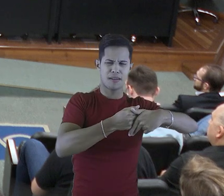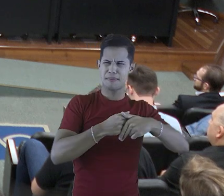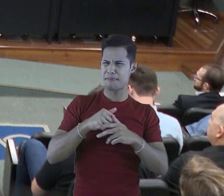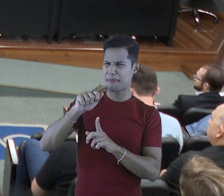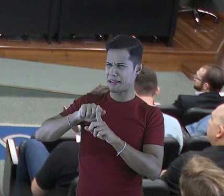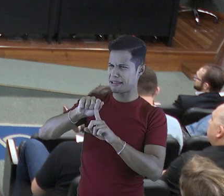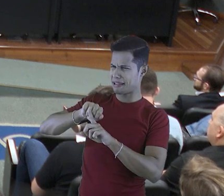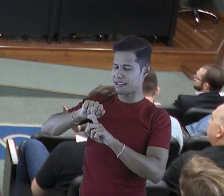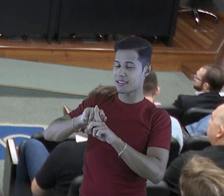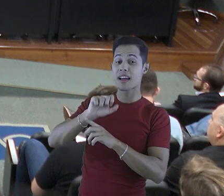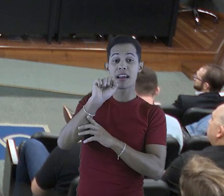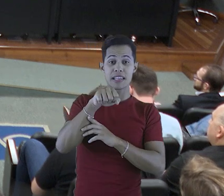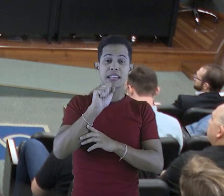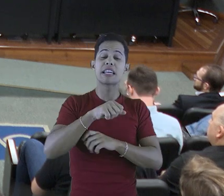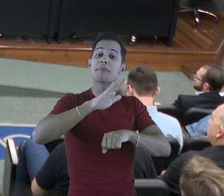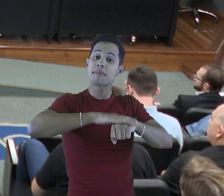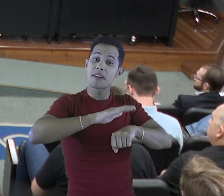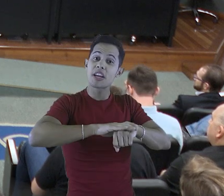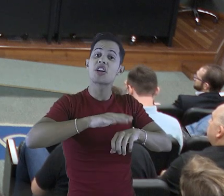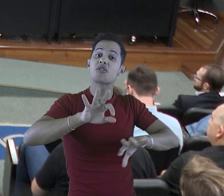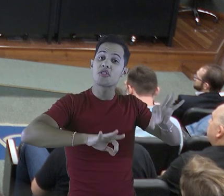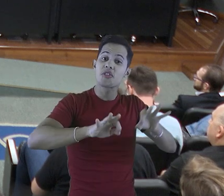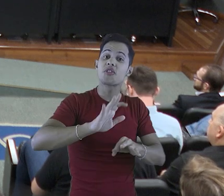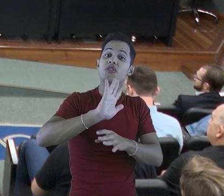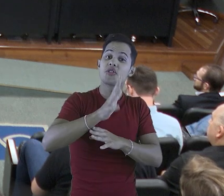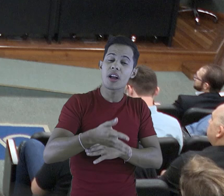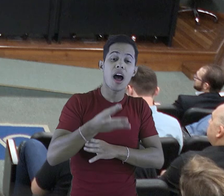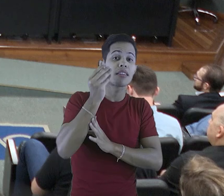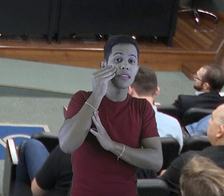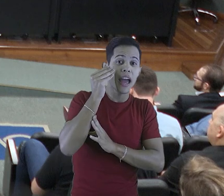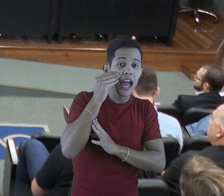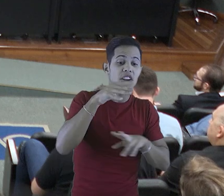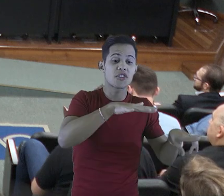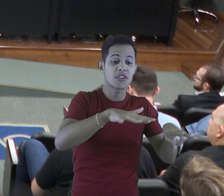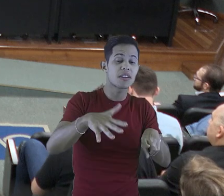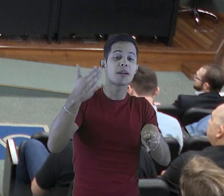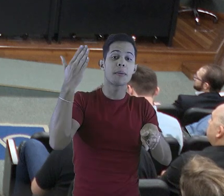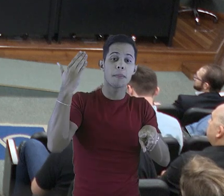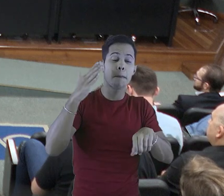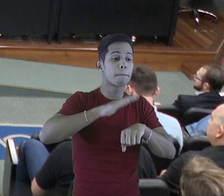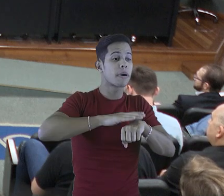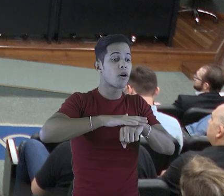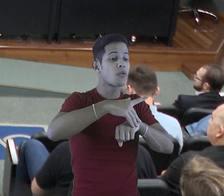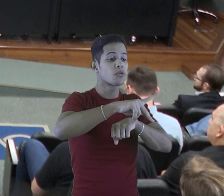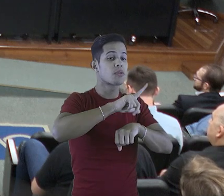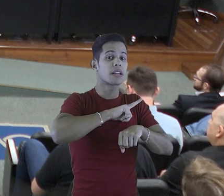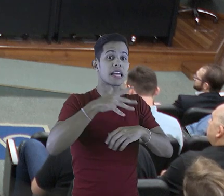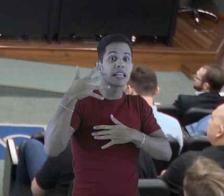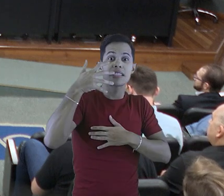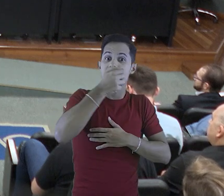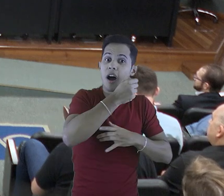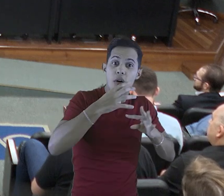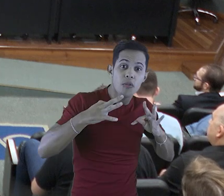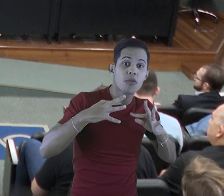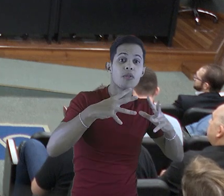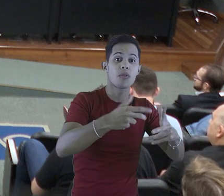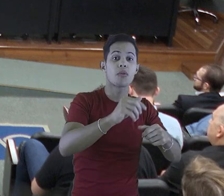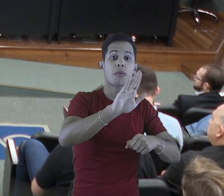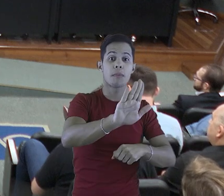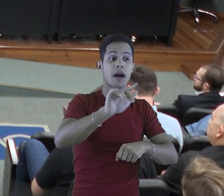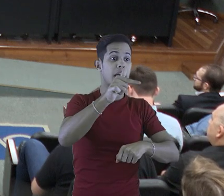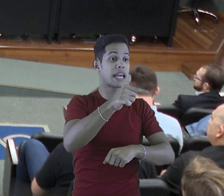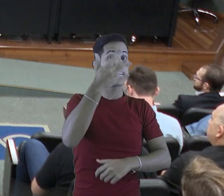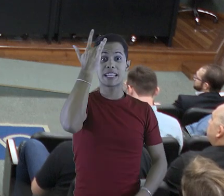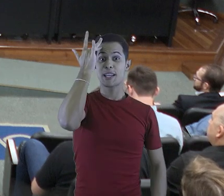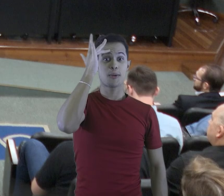tranquilo, a gente falou com a tua TI na semana passada, fizemos os testes e etc e tal, vocês têm backup de tudo isso, ele não sabe ainda,